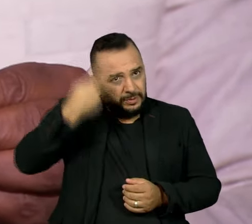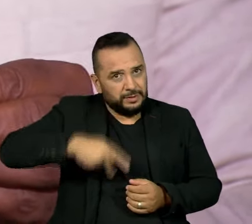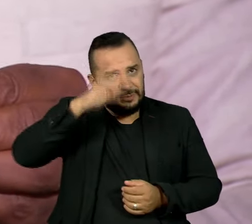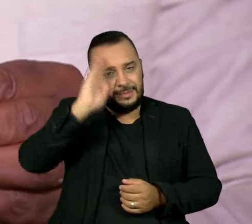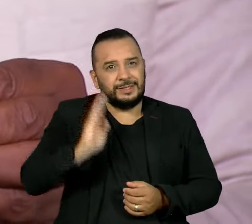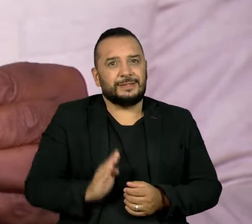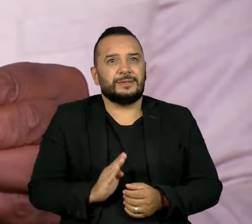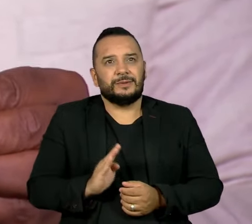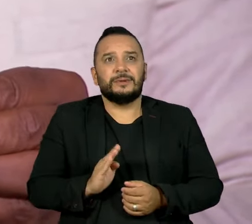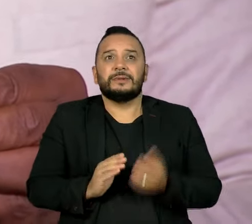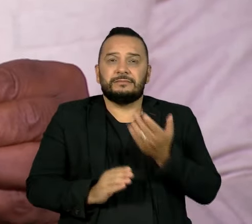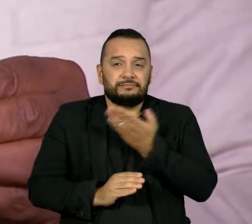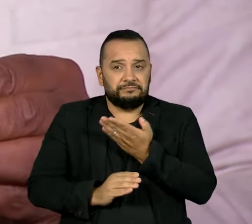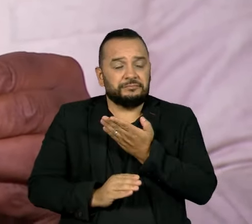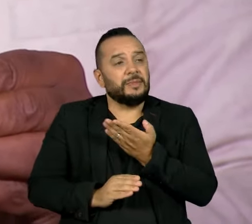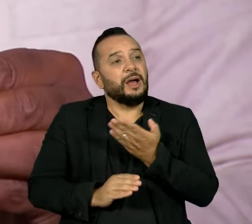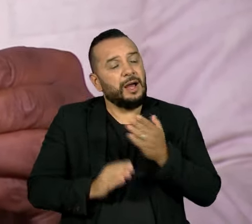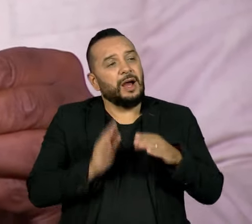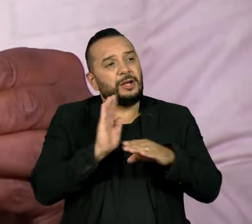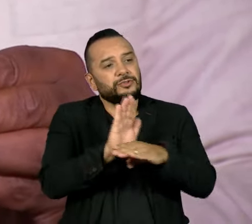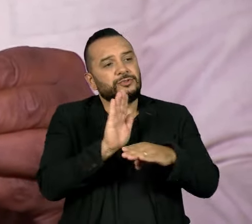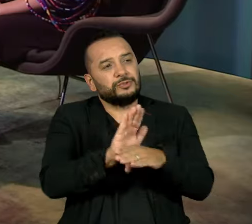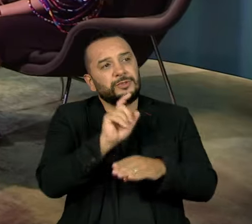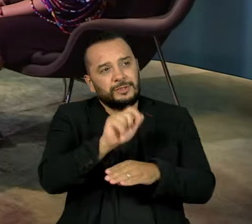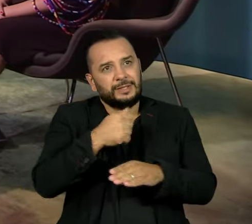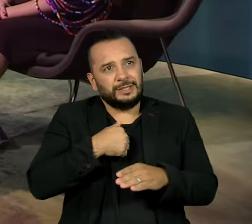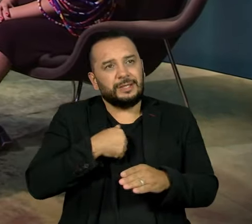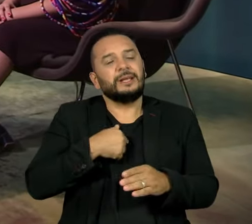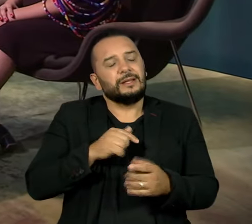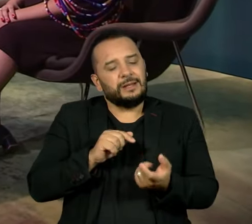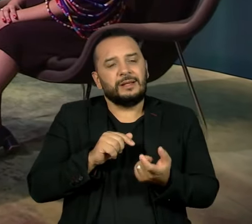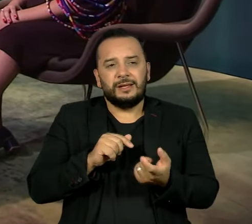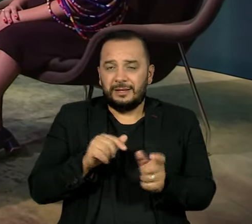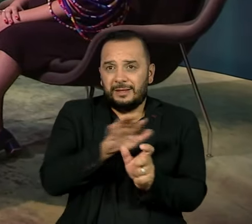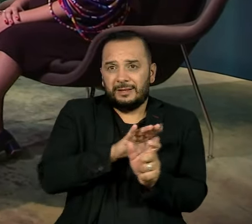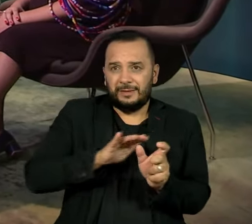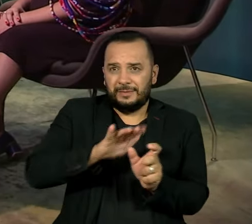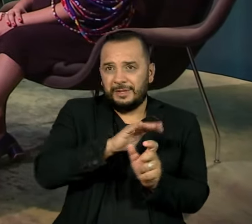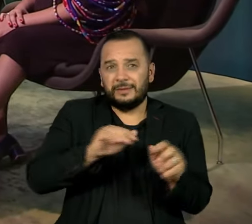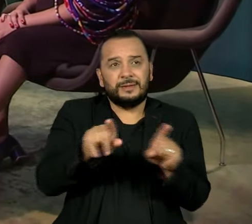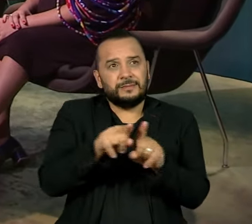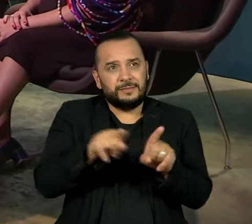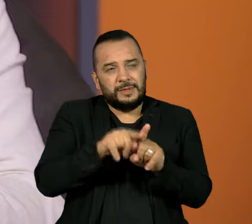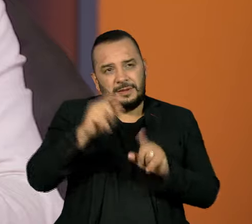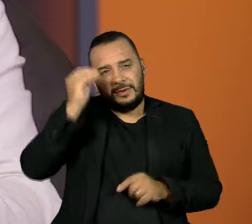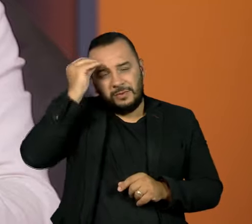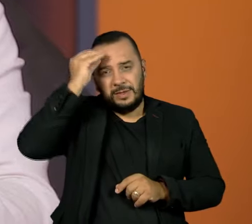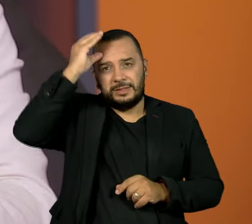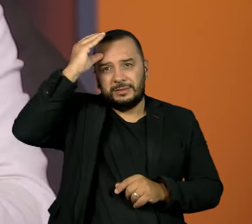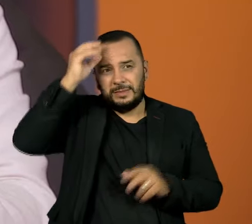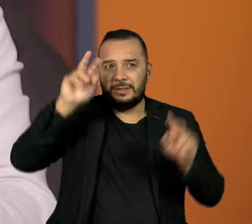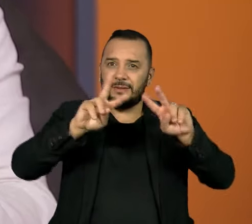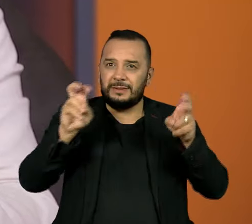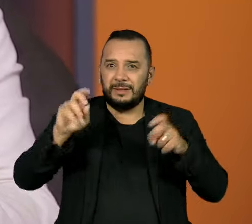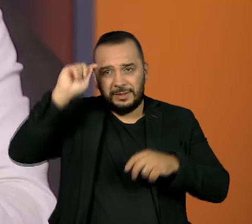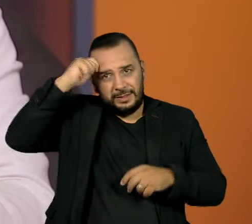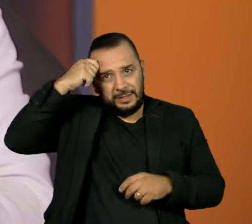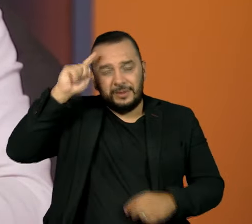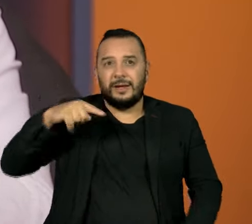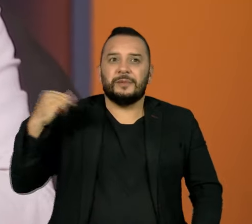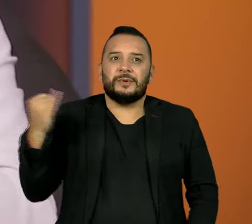que ajuda muito no letramento racial e também no aprofundamento do conhecimento dessa agenda tão importante, porque ele